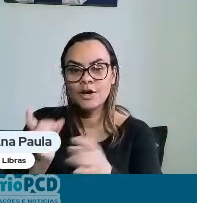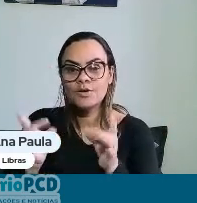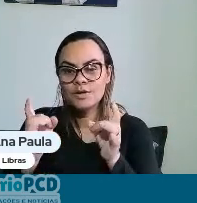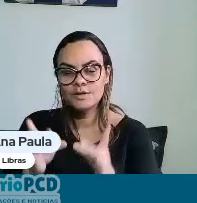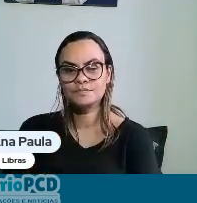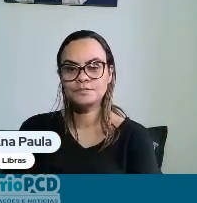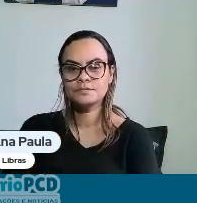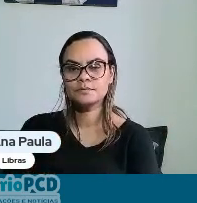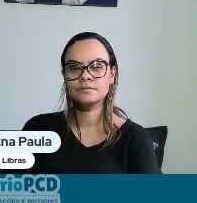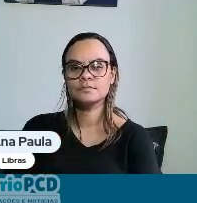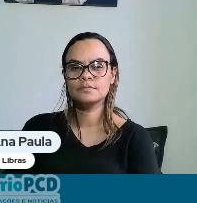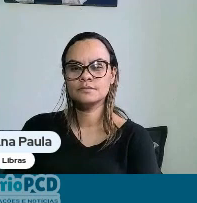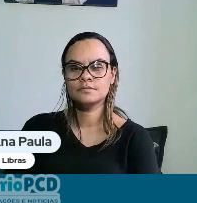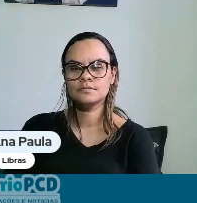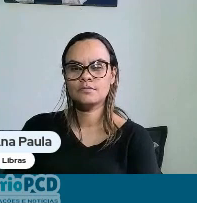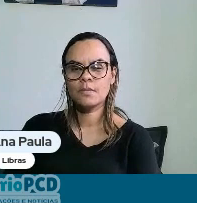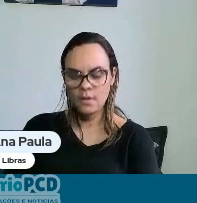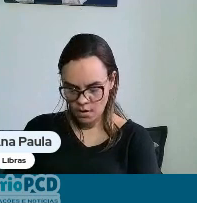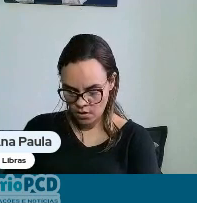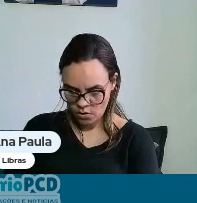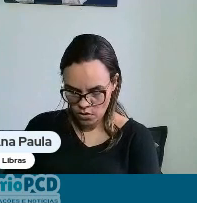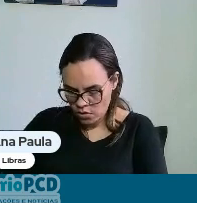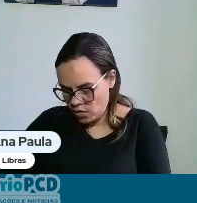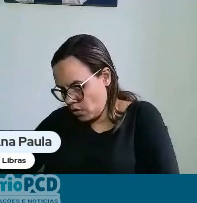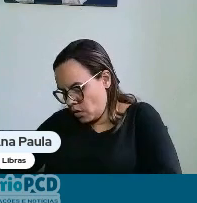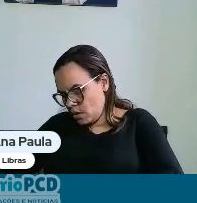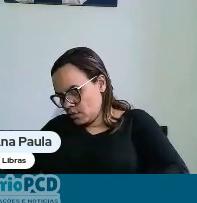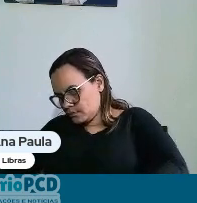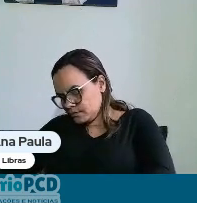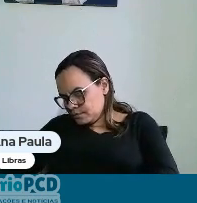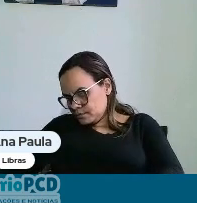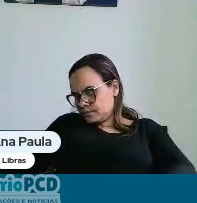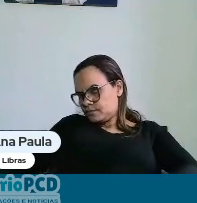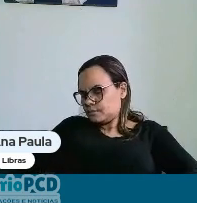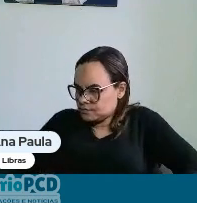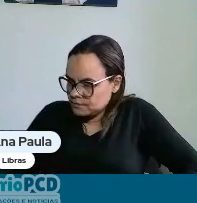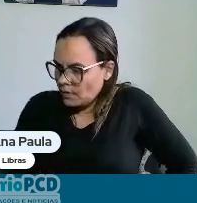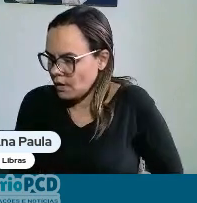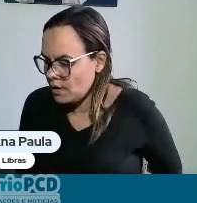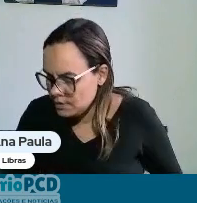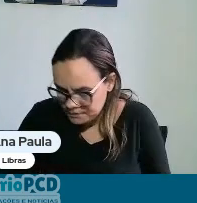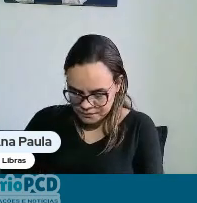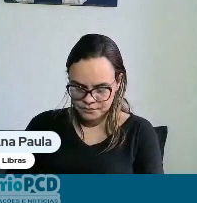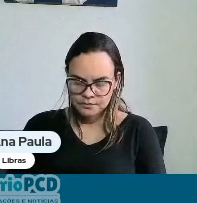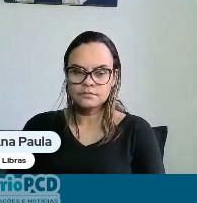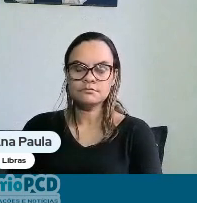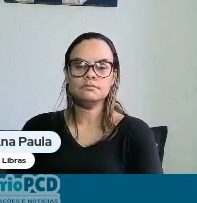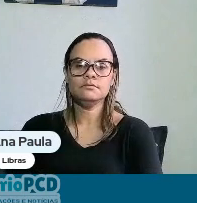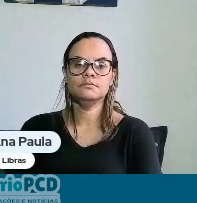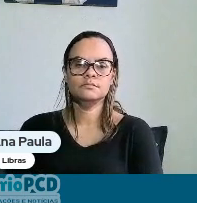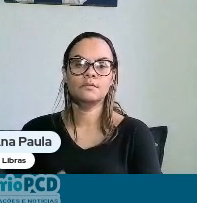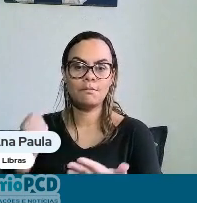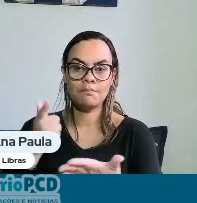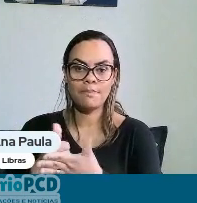que sem algumas exceções vão pagar mais, aos serviços, que apesar de algumas exceções vão